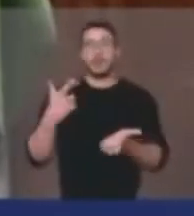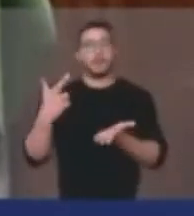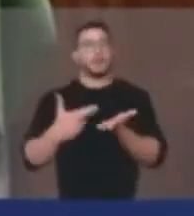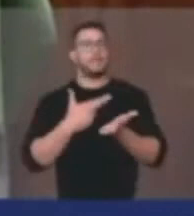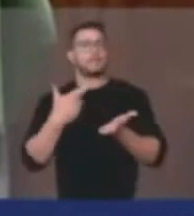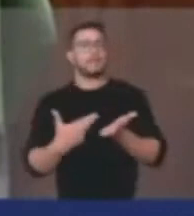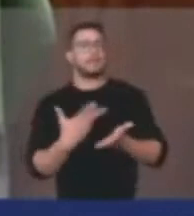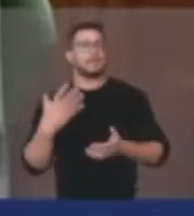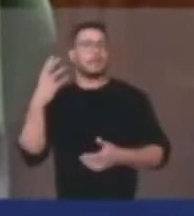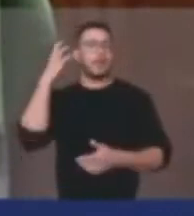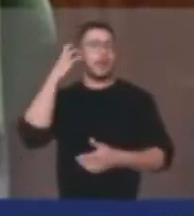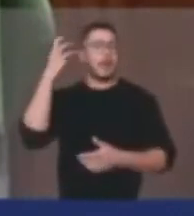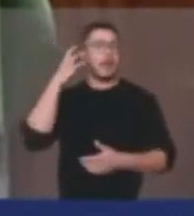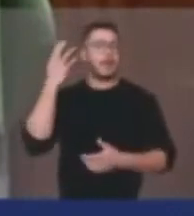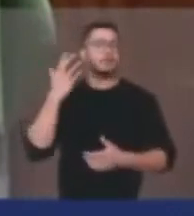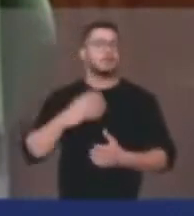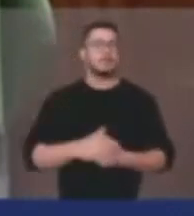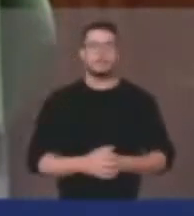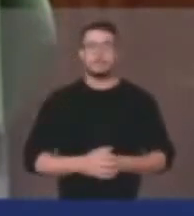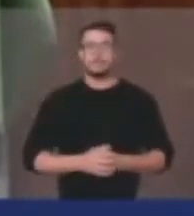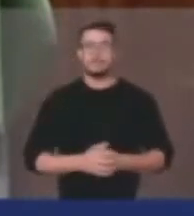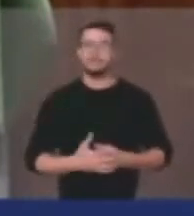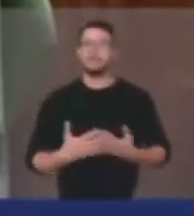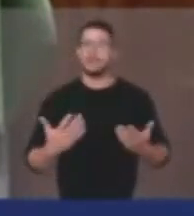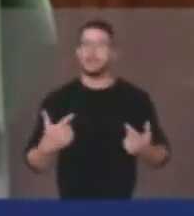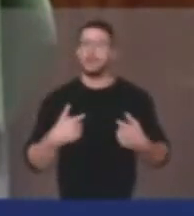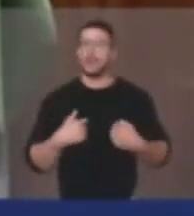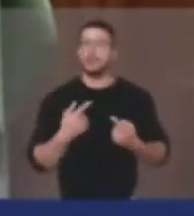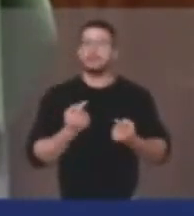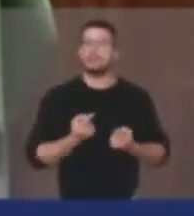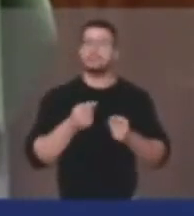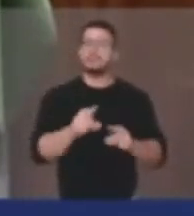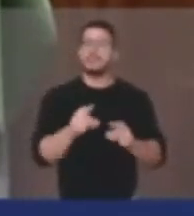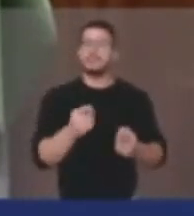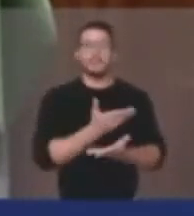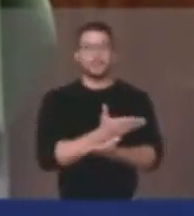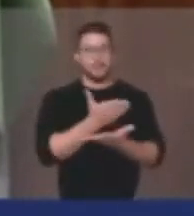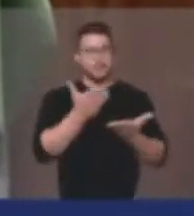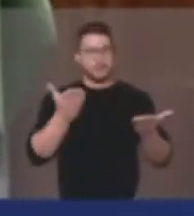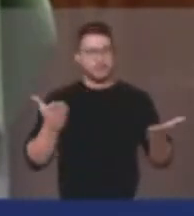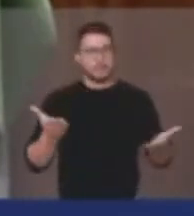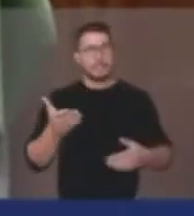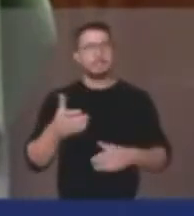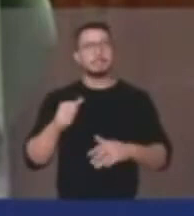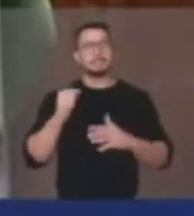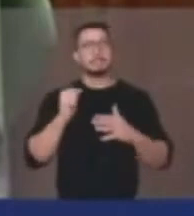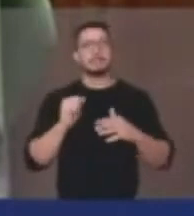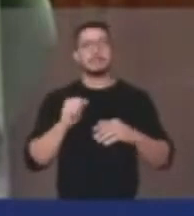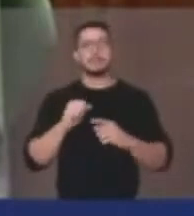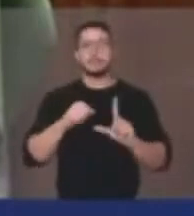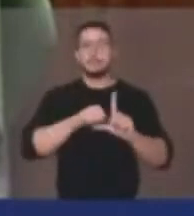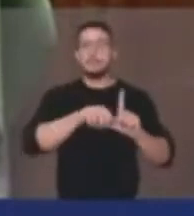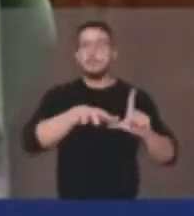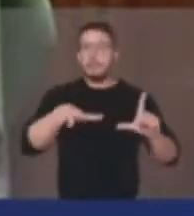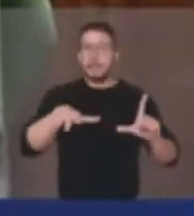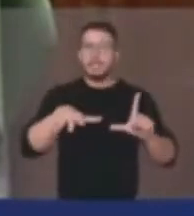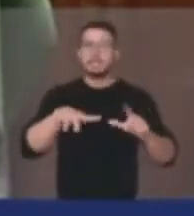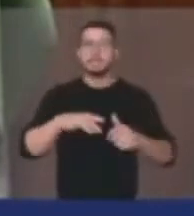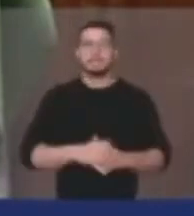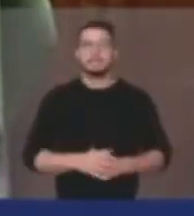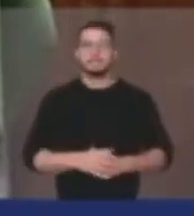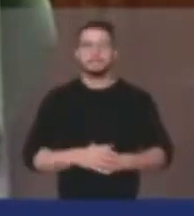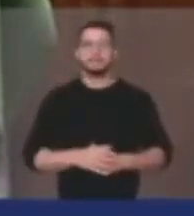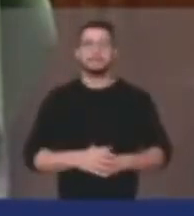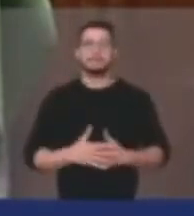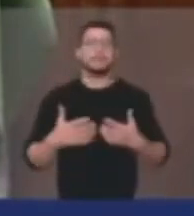a qualquer jornalista, qualquer representante desta grande mídia brasileira que me diga qual